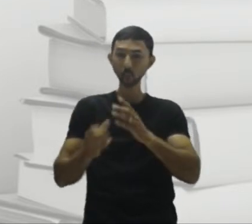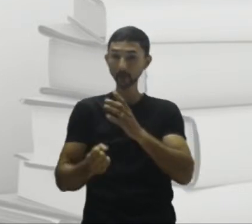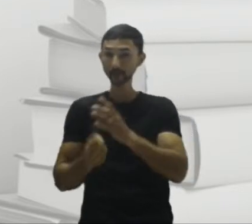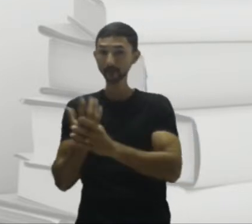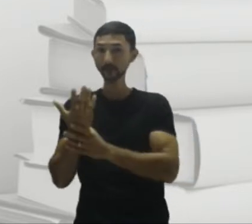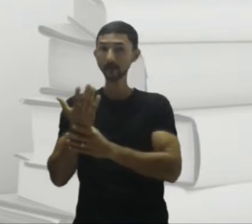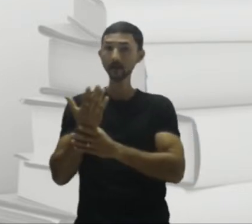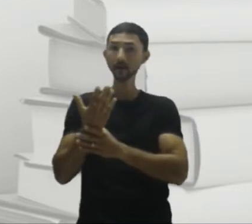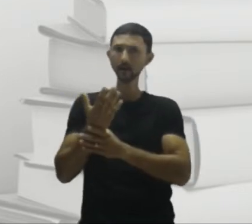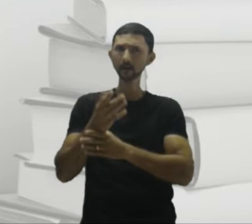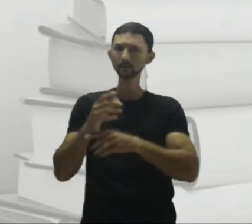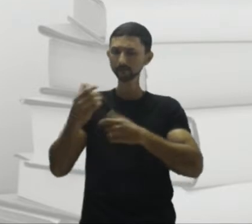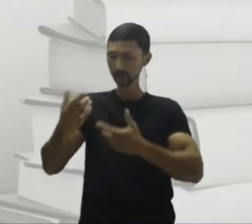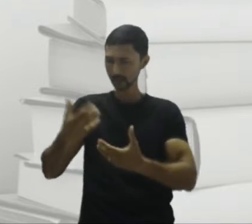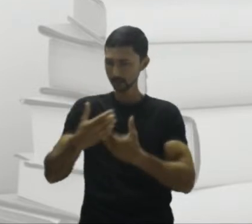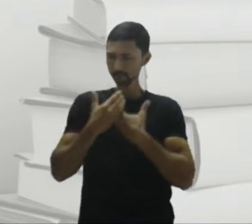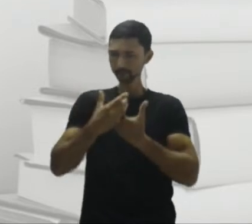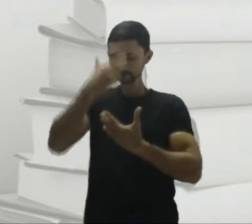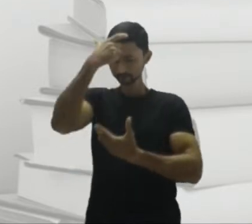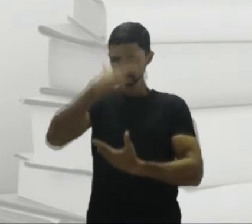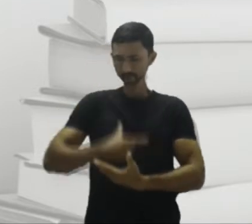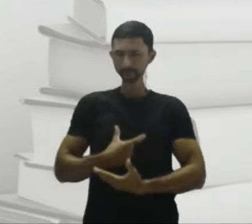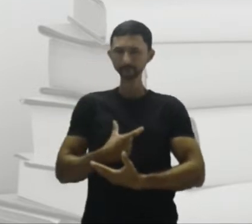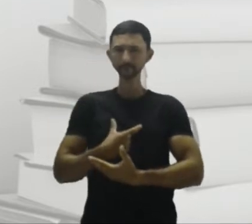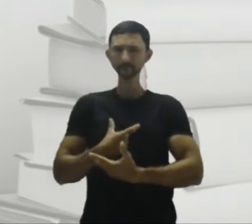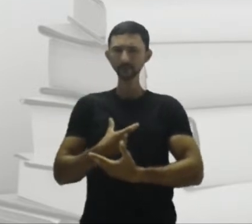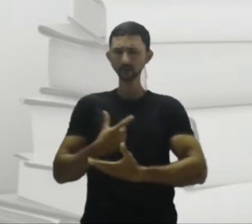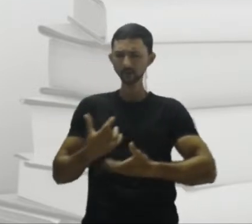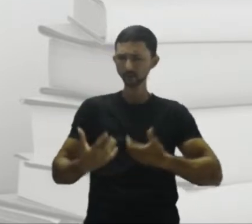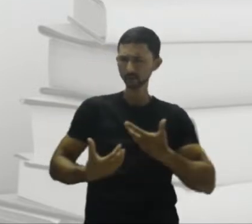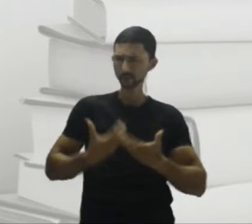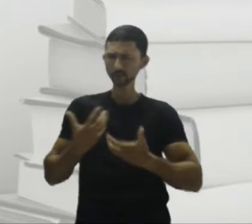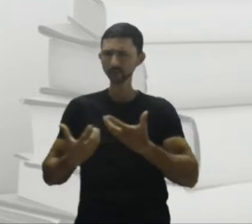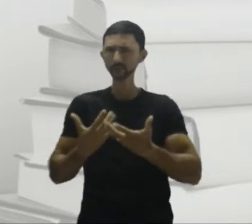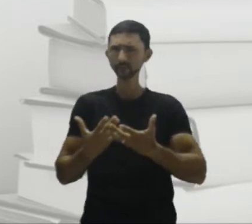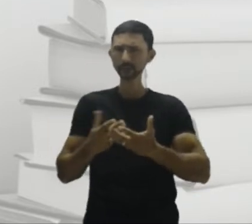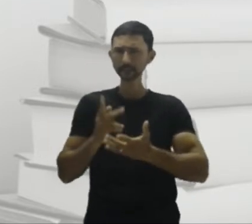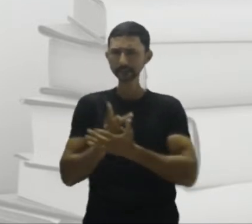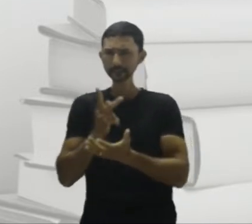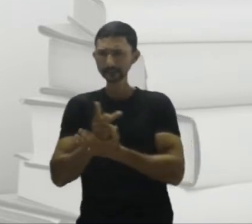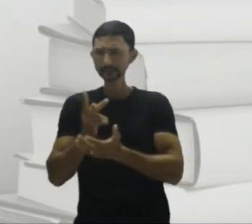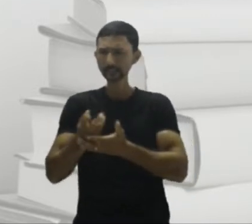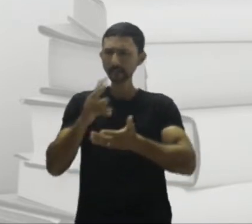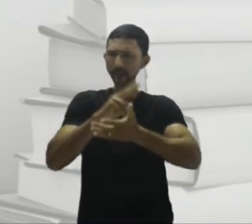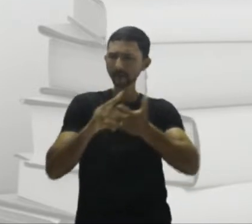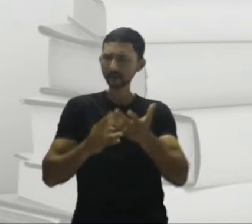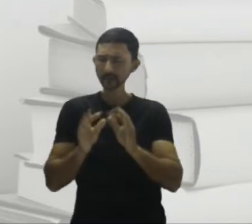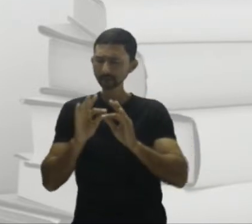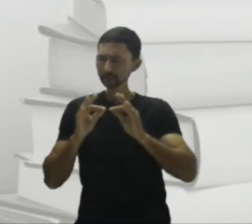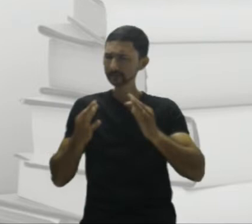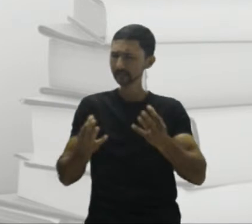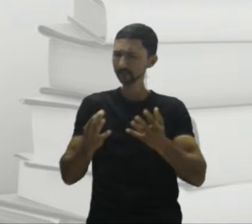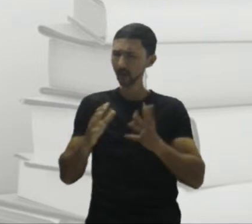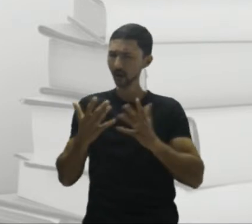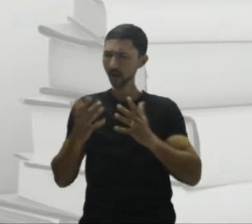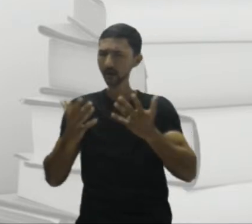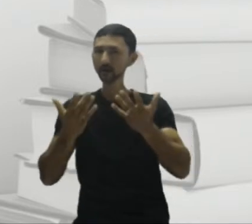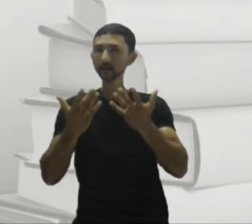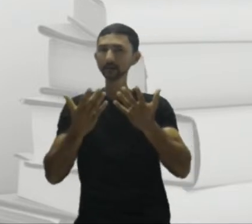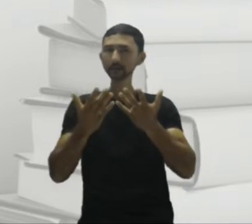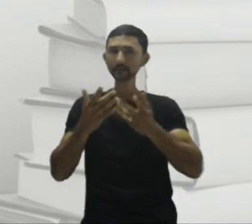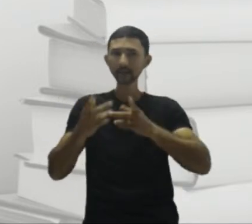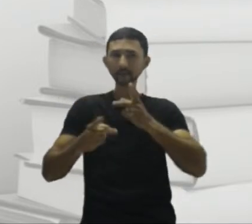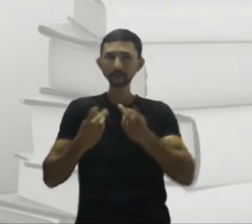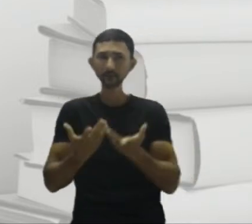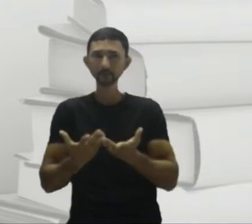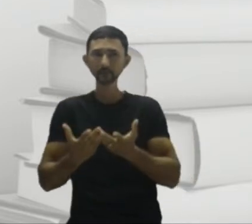criado tendes em mim um novo engenho ardente, se sempre em verso humilde e celebrado foi de